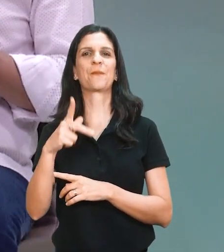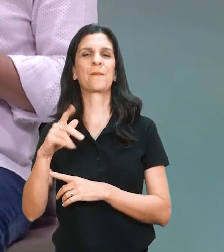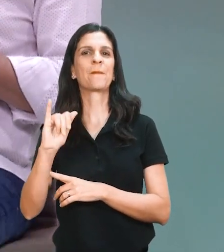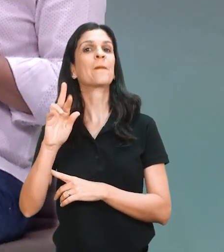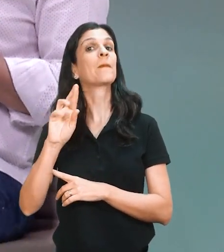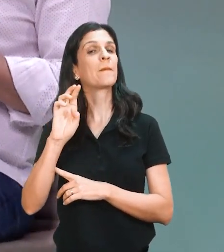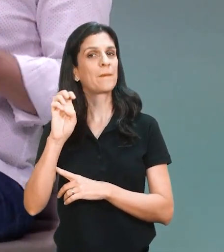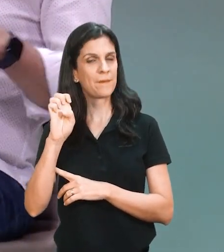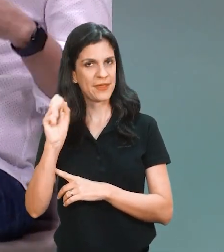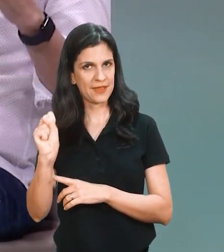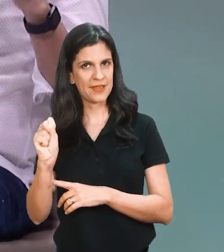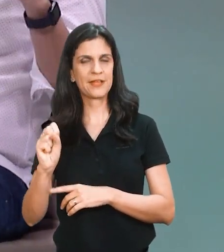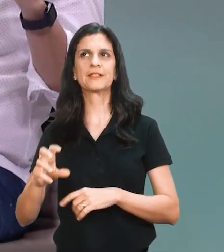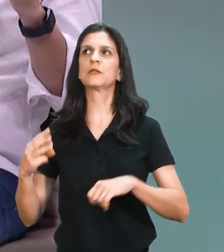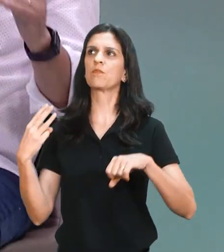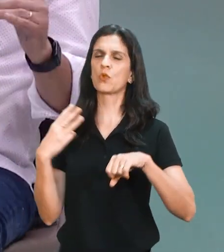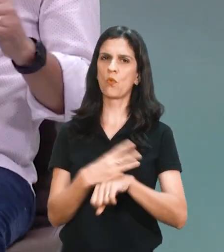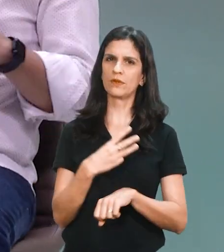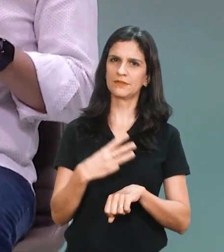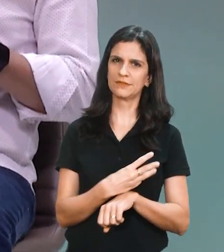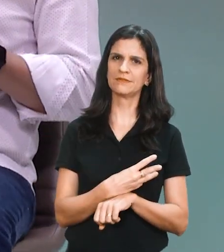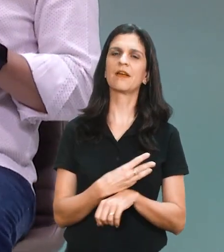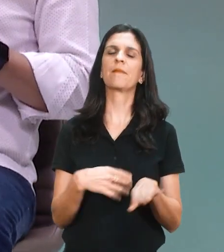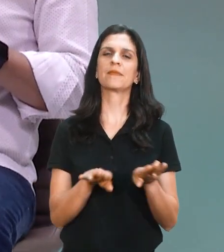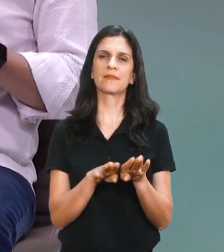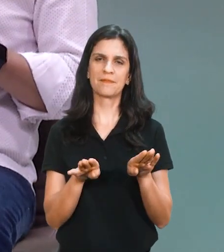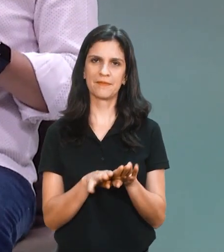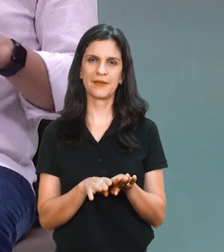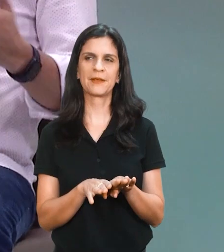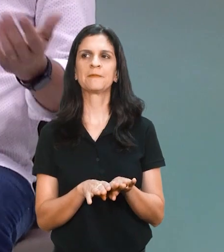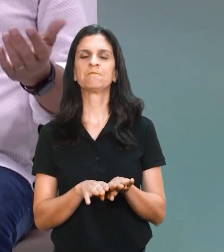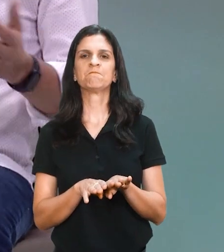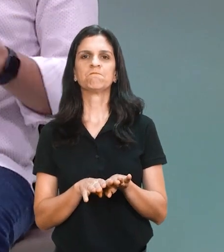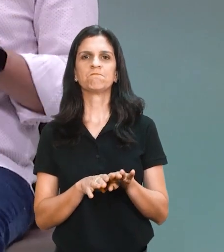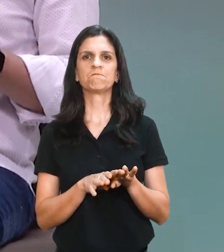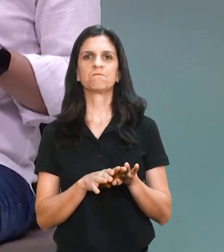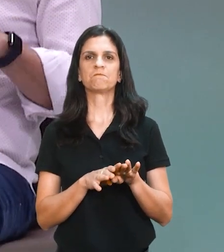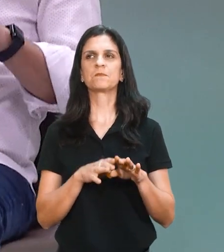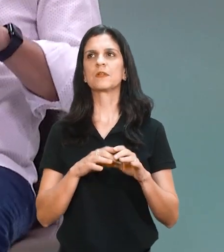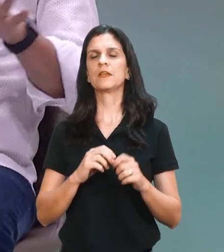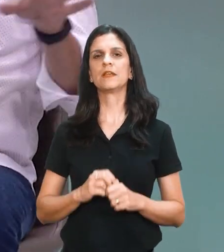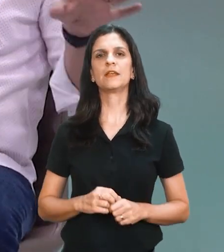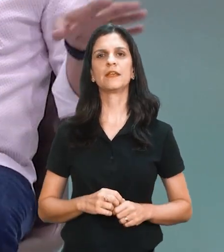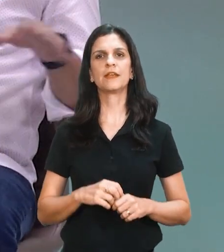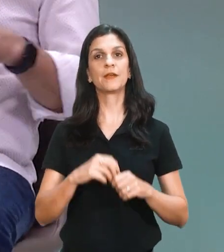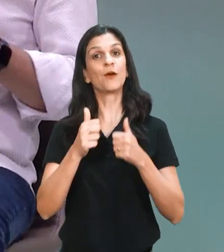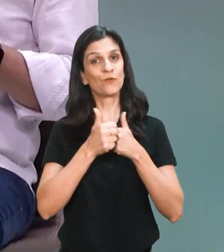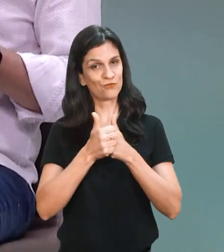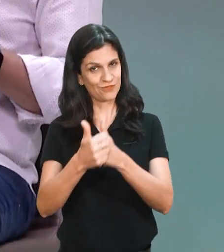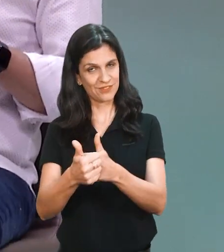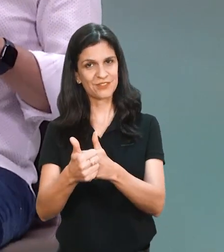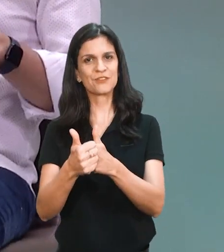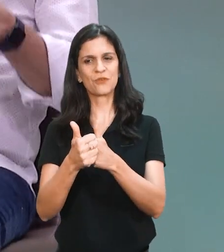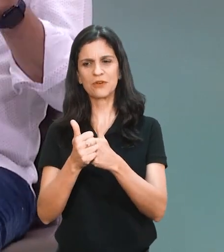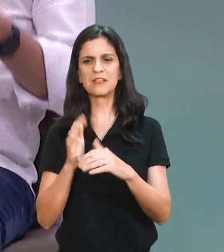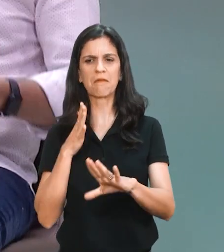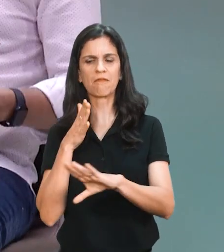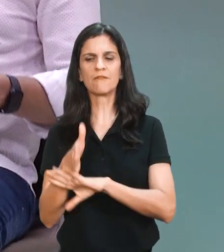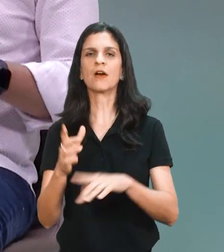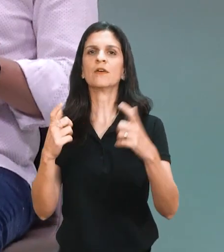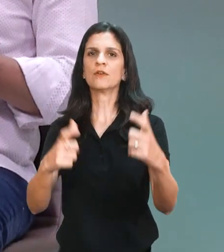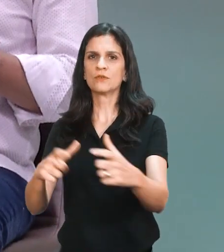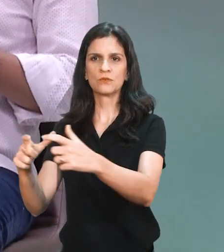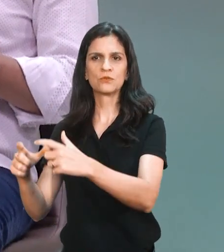o nosso WhatsApp, que também recebemos muita demanda ali. E os nossos assessores que estão constantemente nos bairros, e